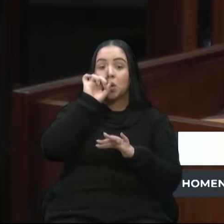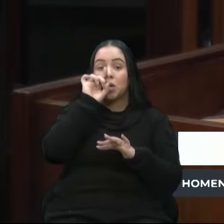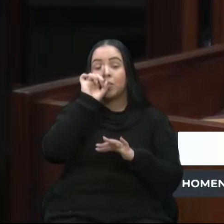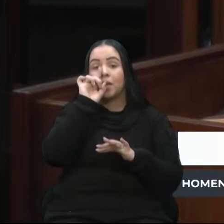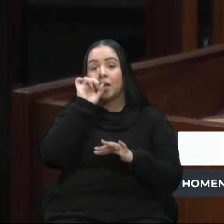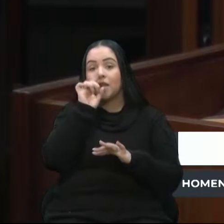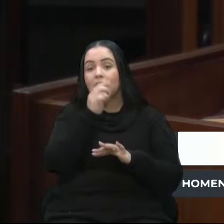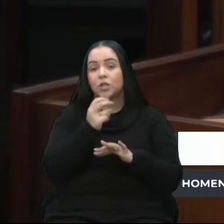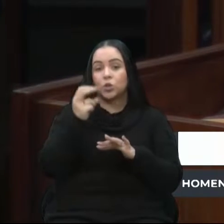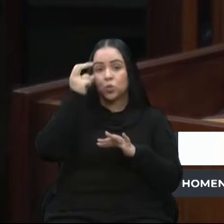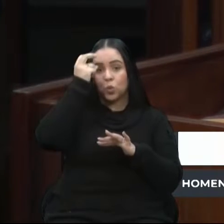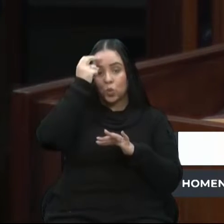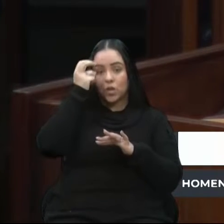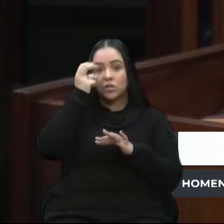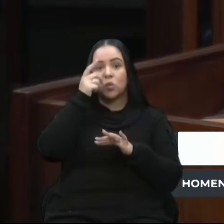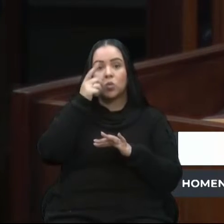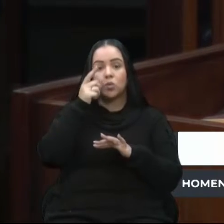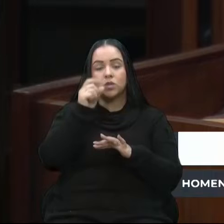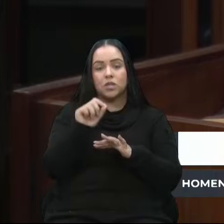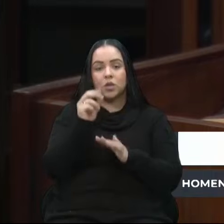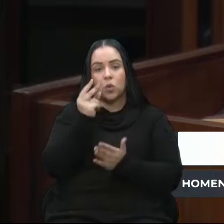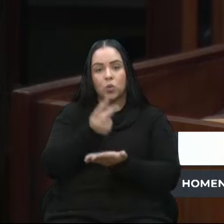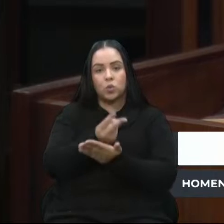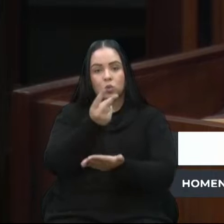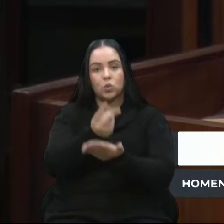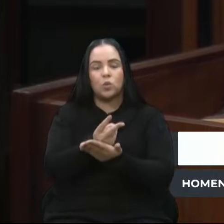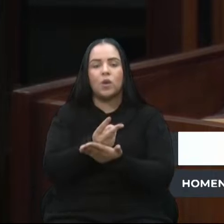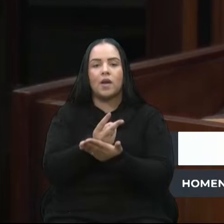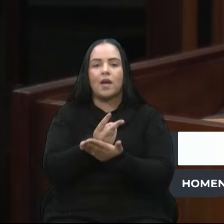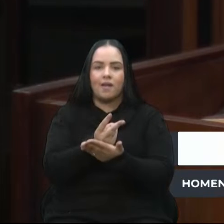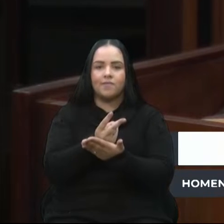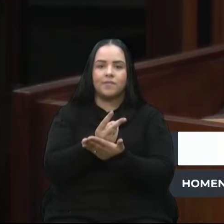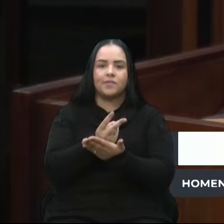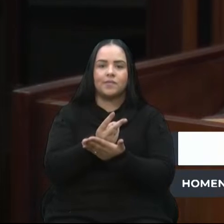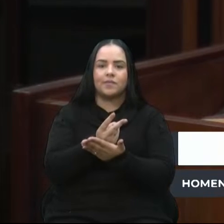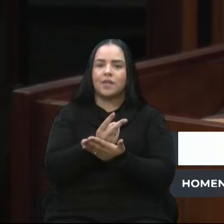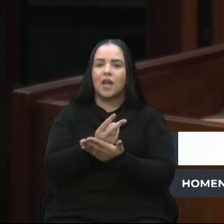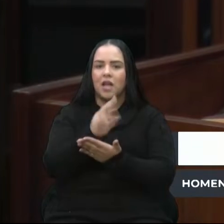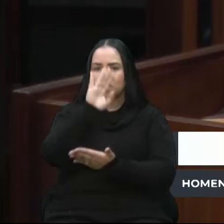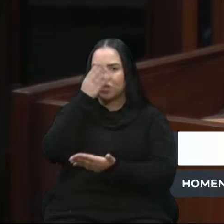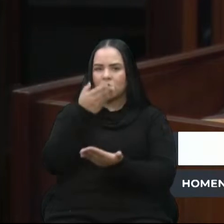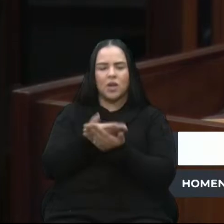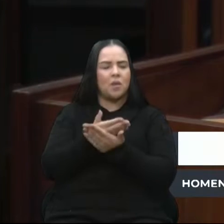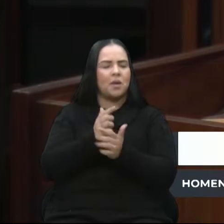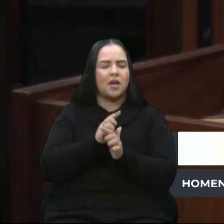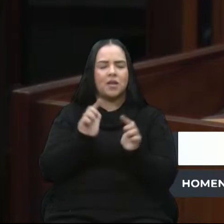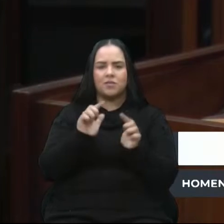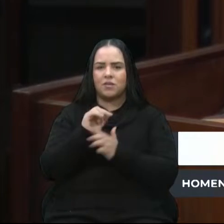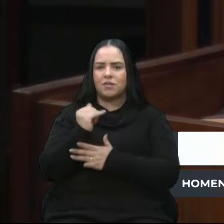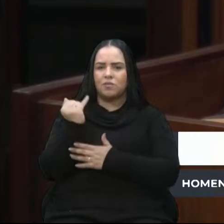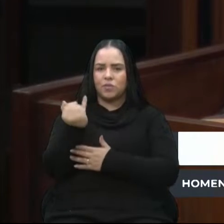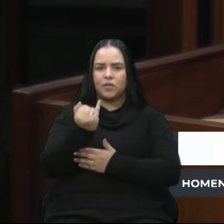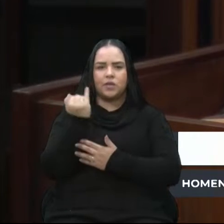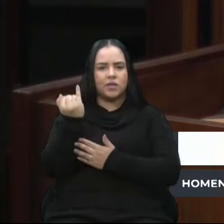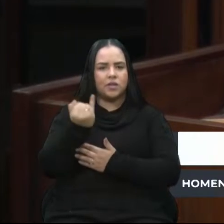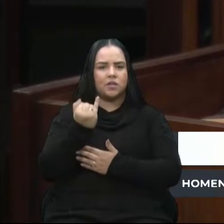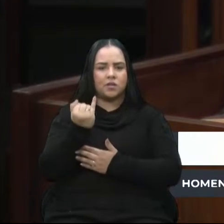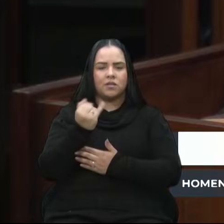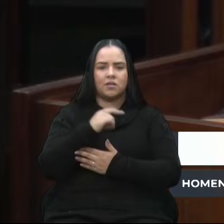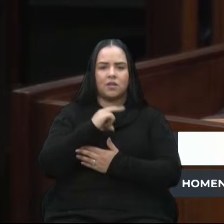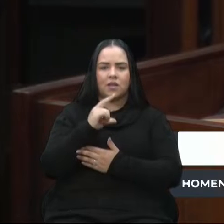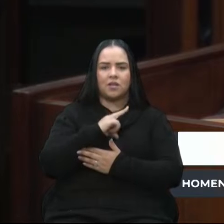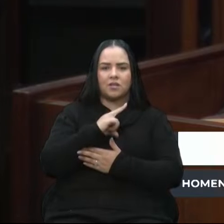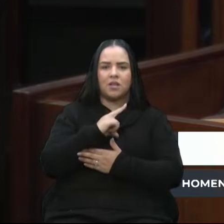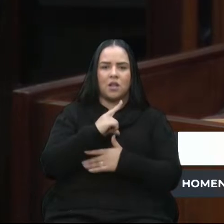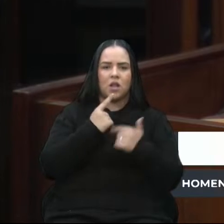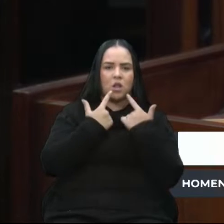sobreviverem como talvez o maior capital que o mundo tenha, os seus códigos linguísticos